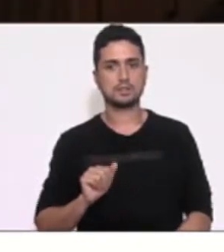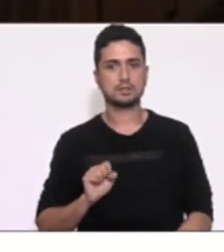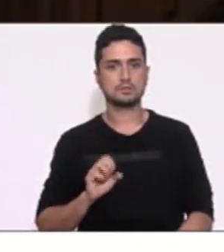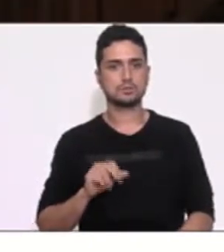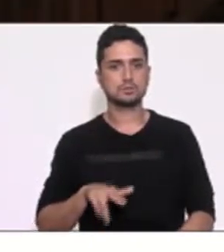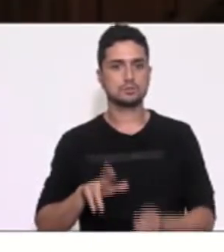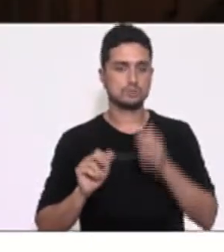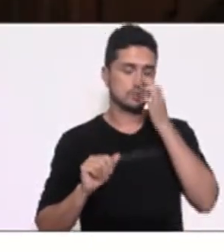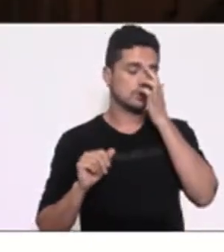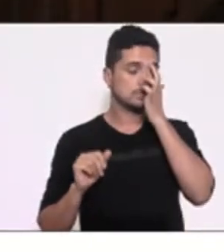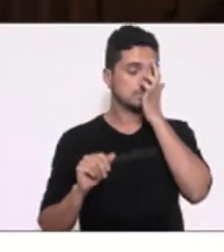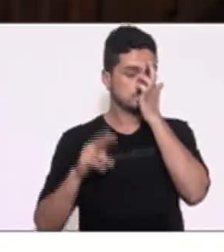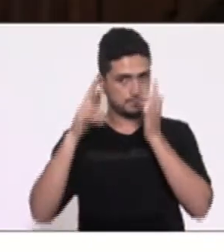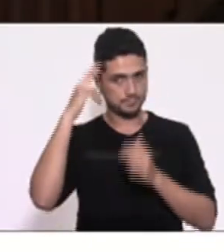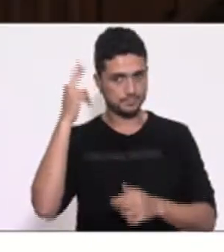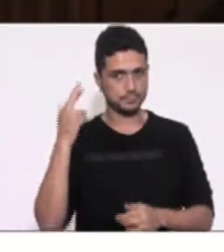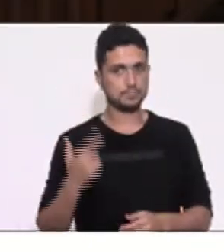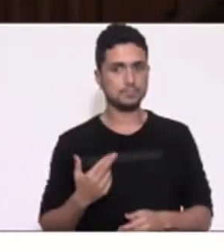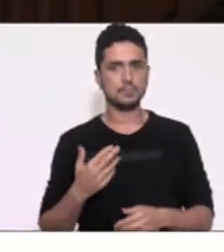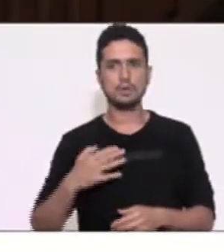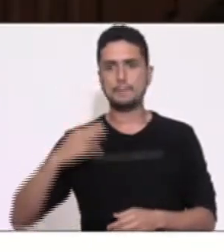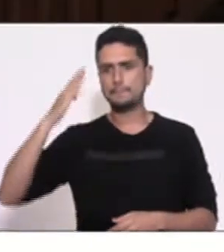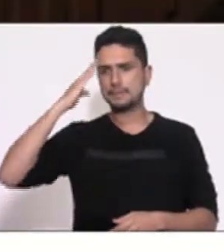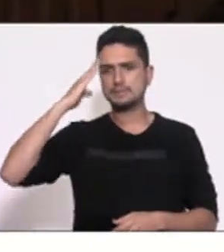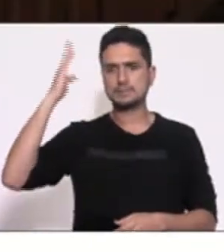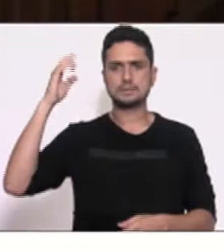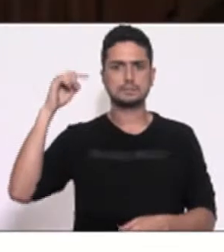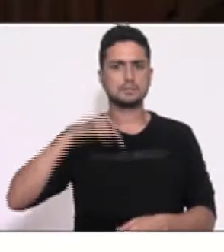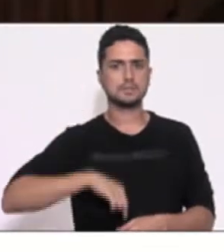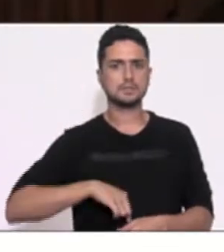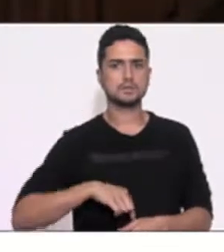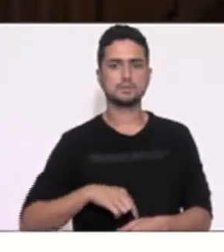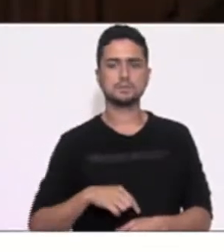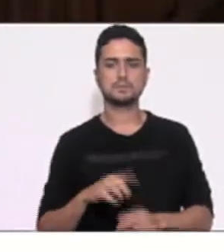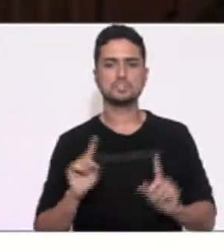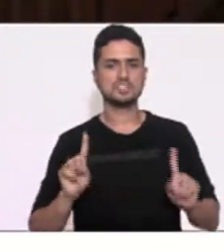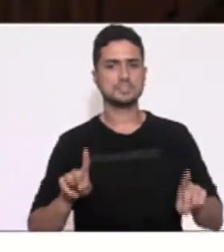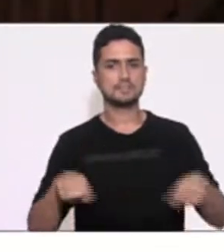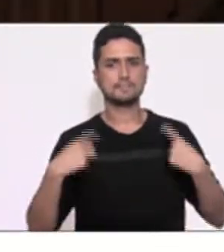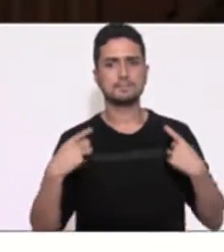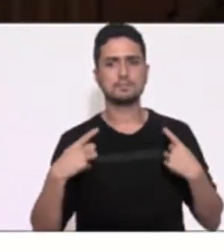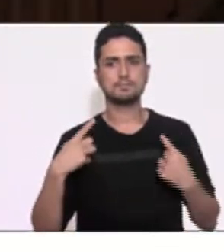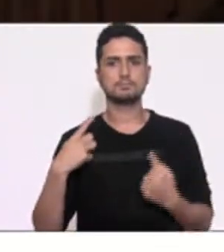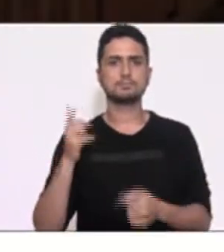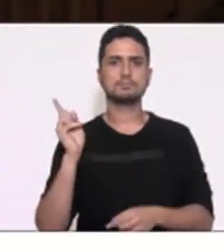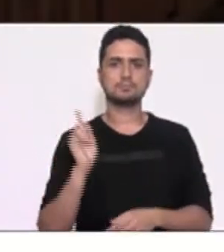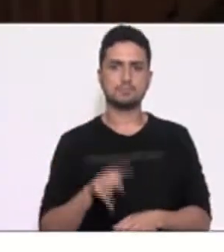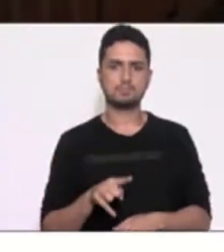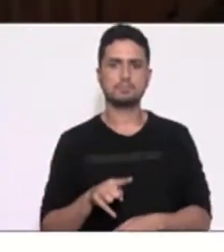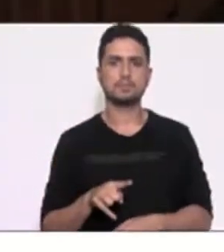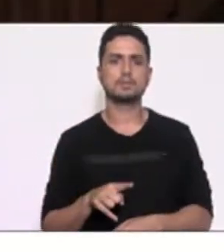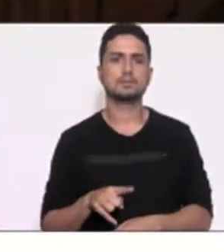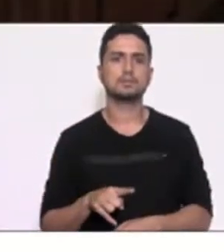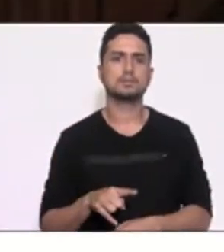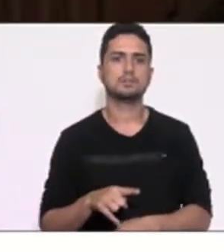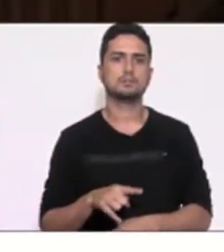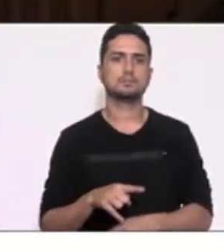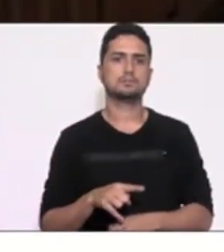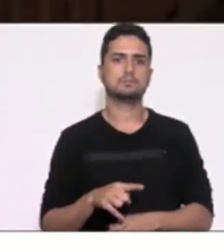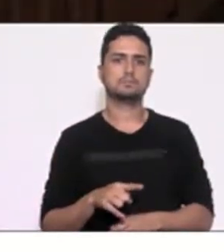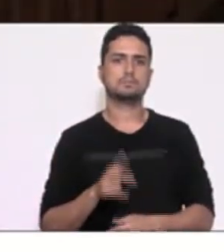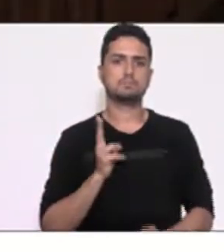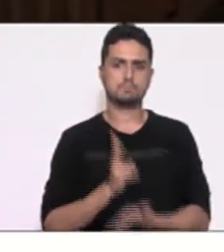educação pública no Rio de Janeiro segue sendo garantir o